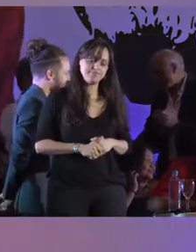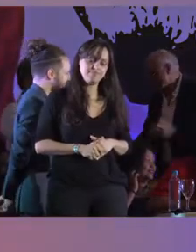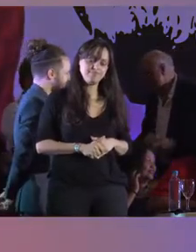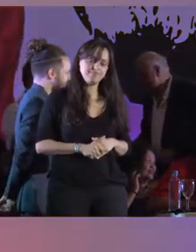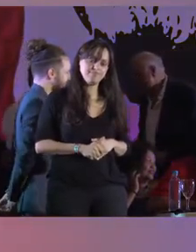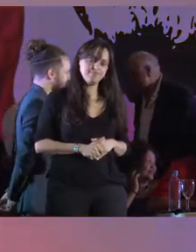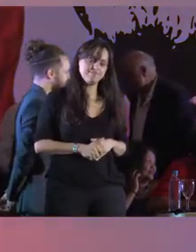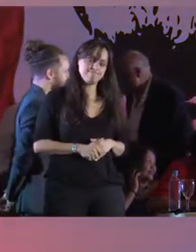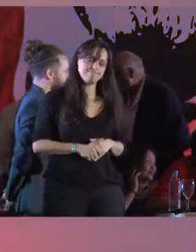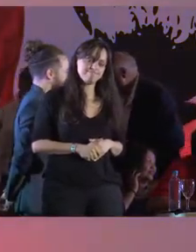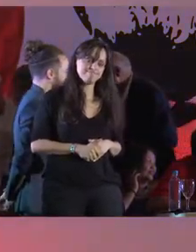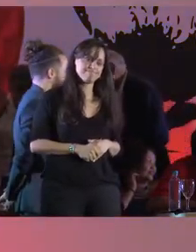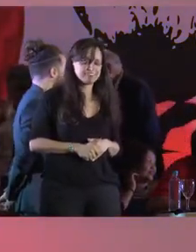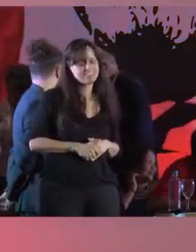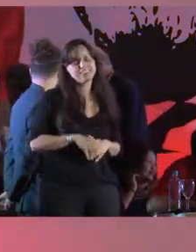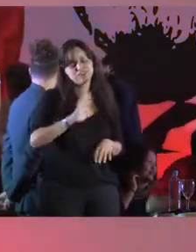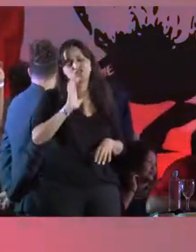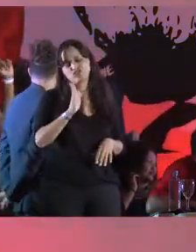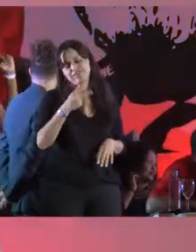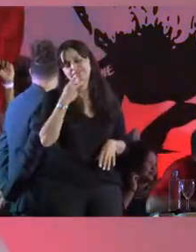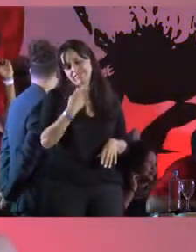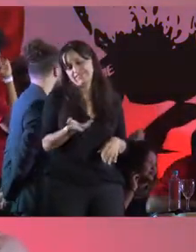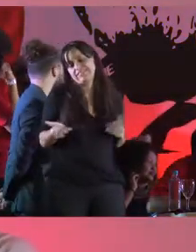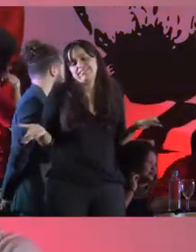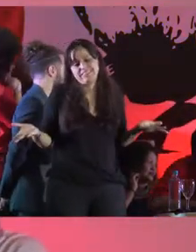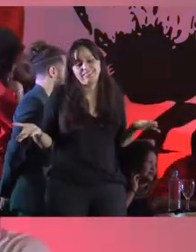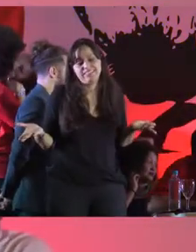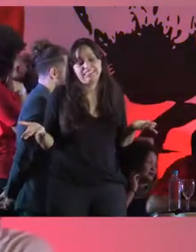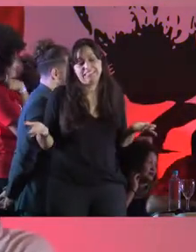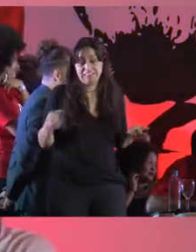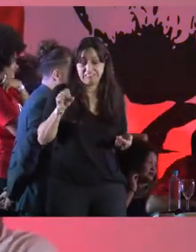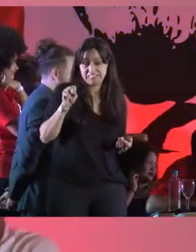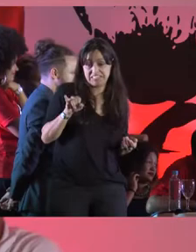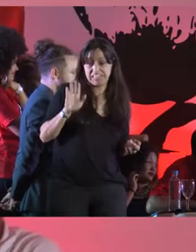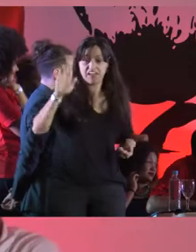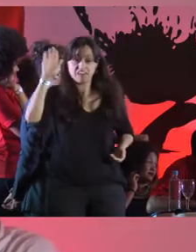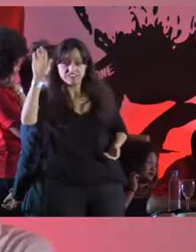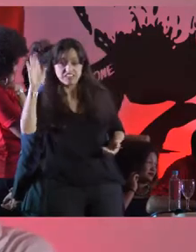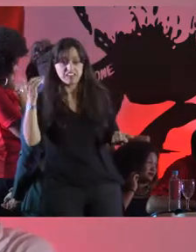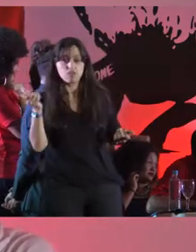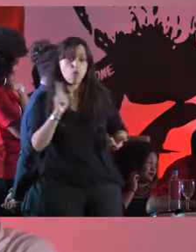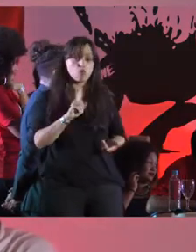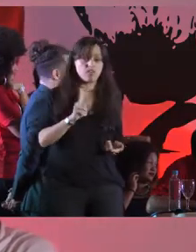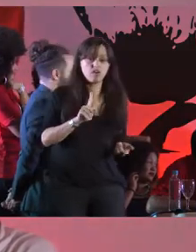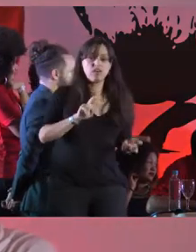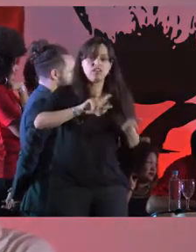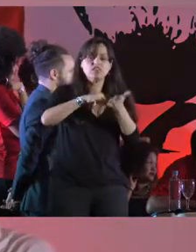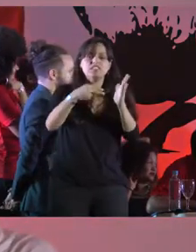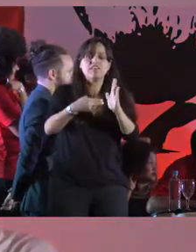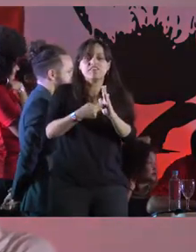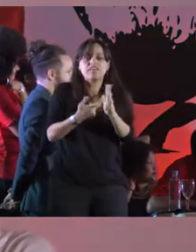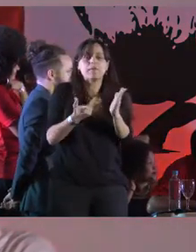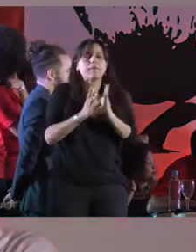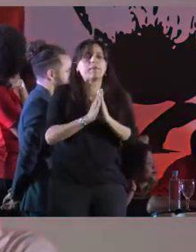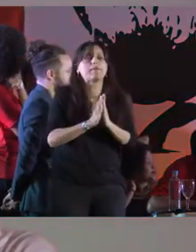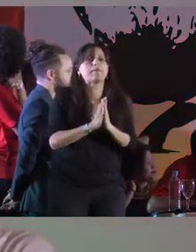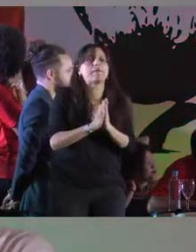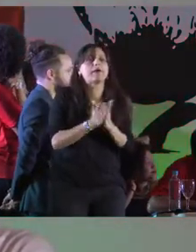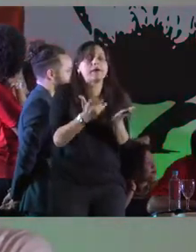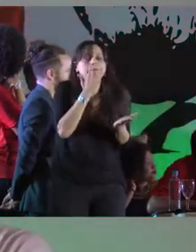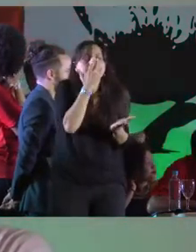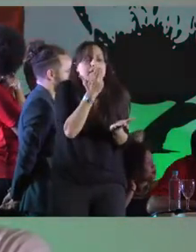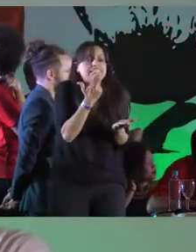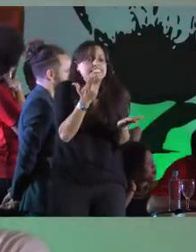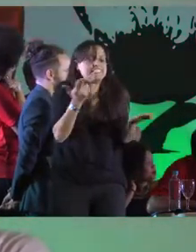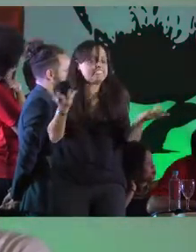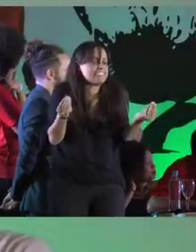Eu tenho dito que ser candidato ou não é uma profissão de fé. Não é uma